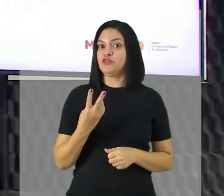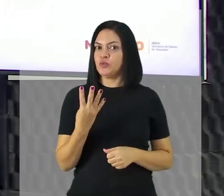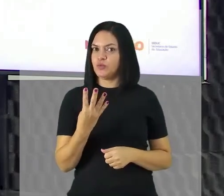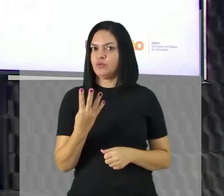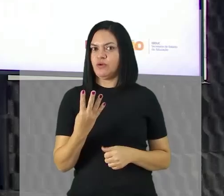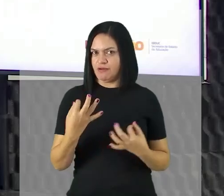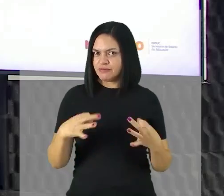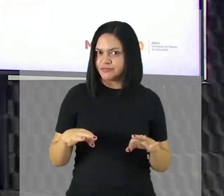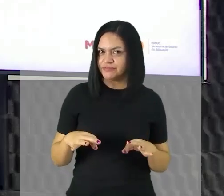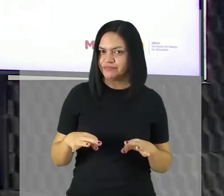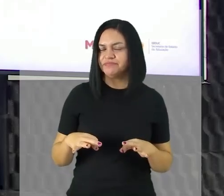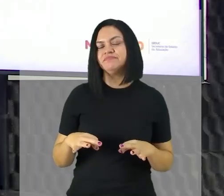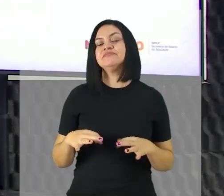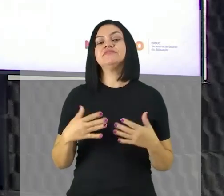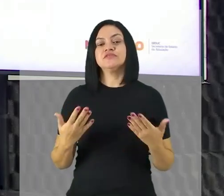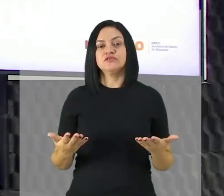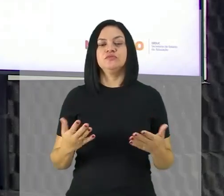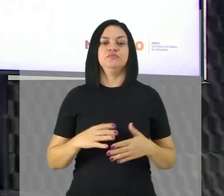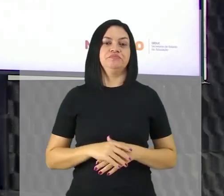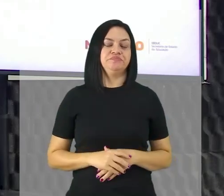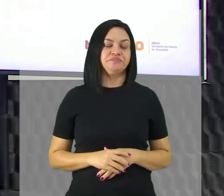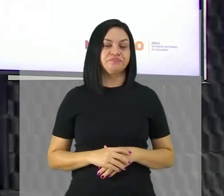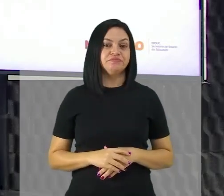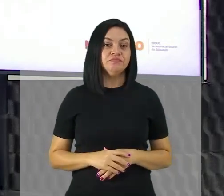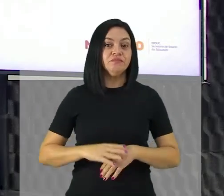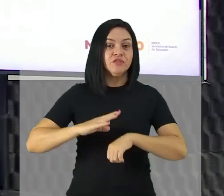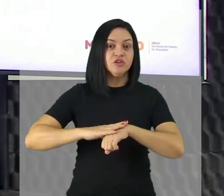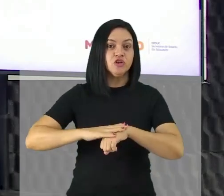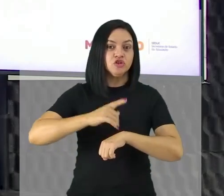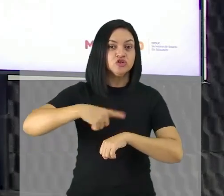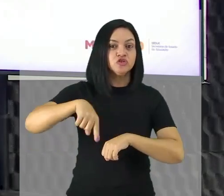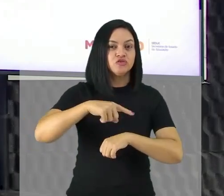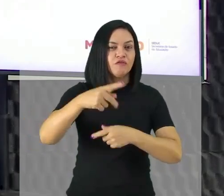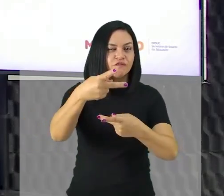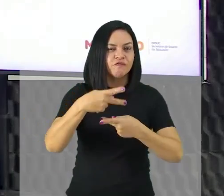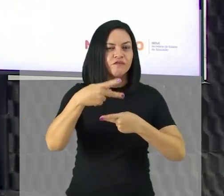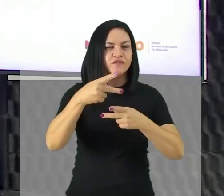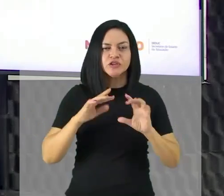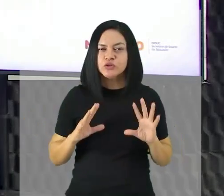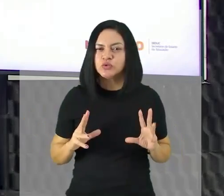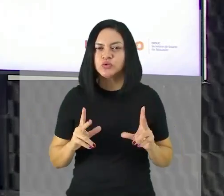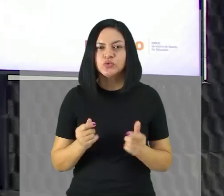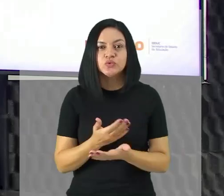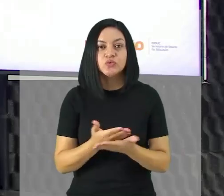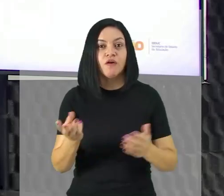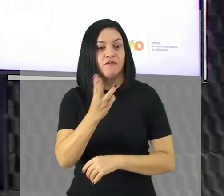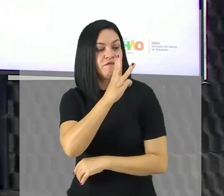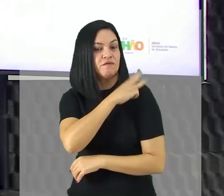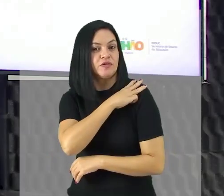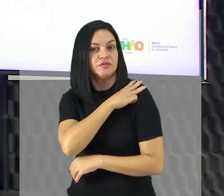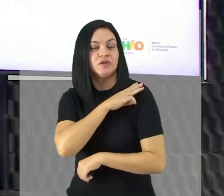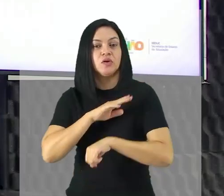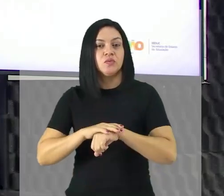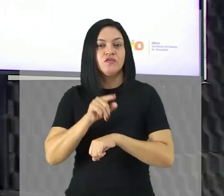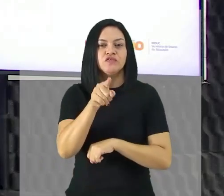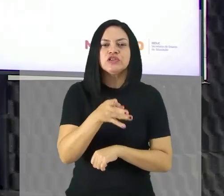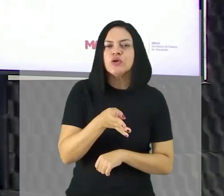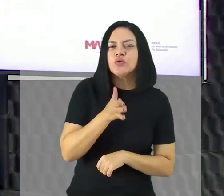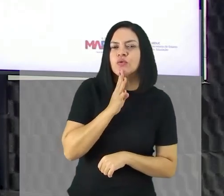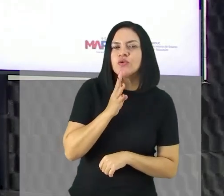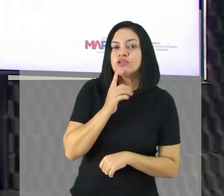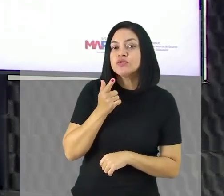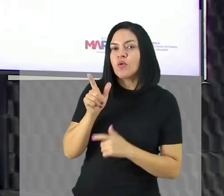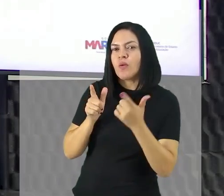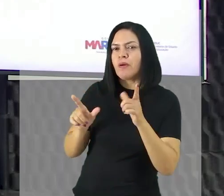isso? Certo. Então, convidando mais uma vez toda a galera do terceirão e você que conhece alguém que